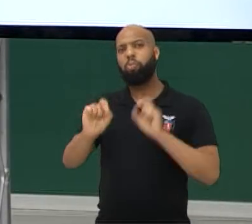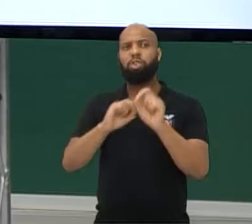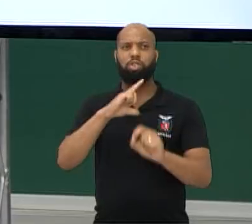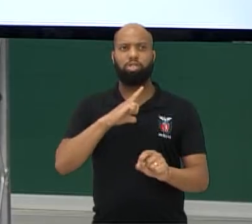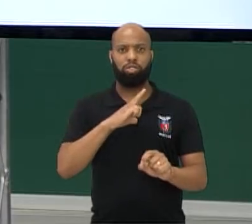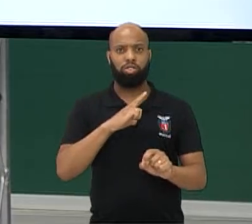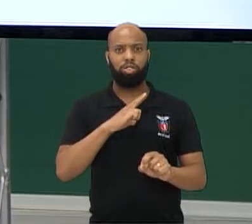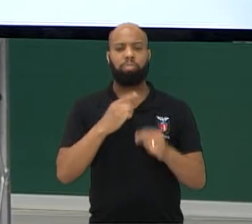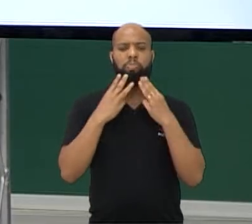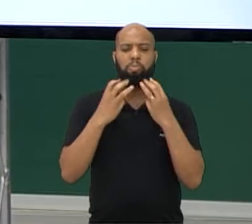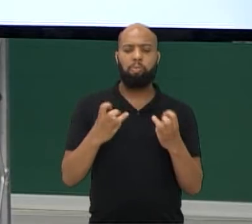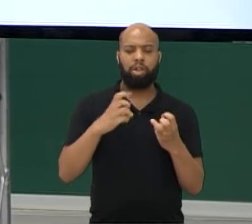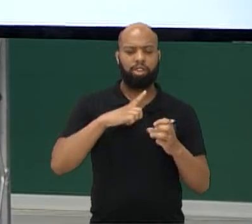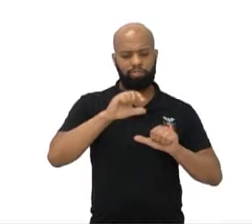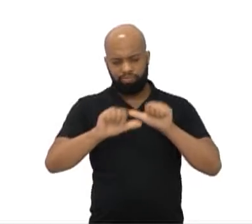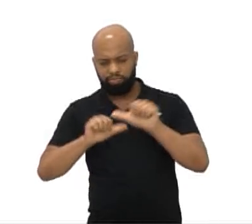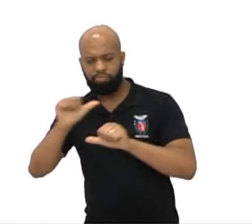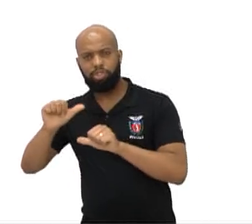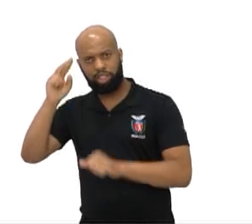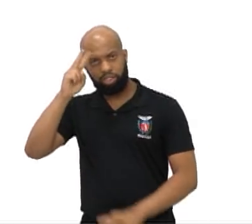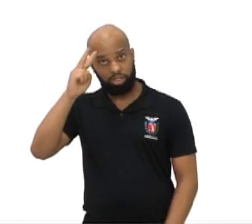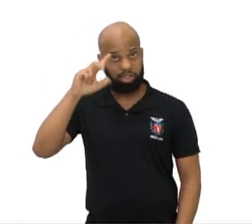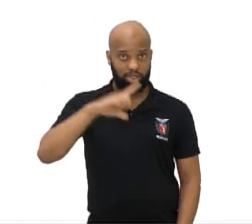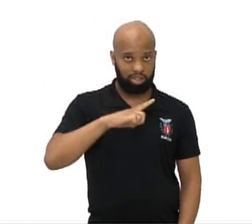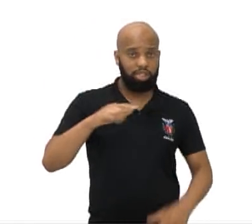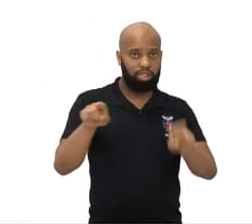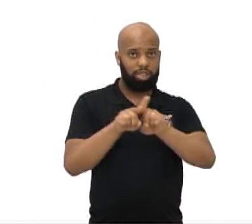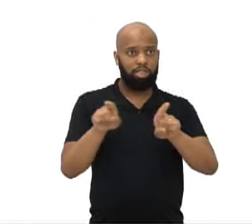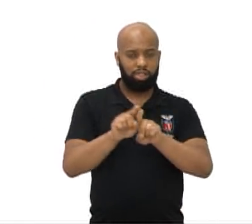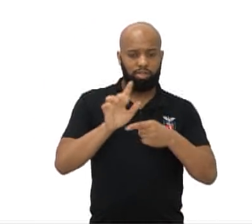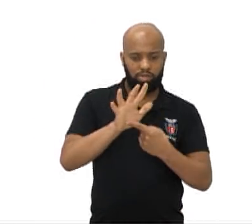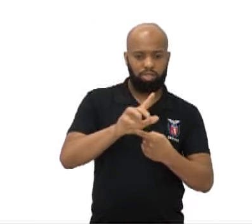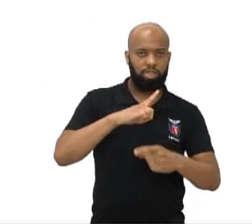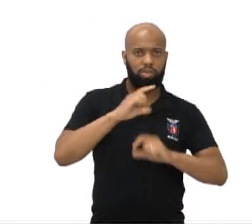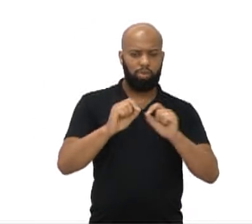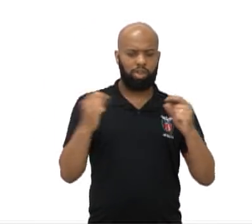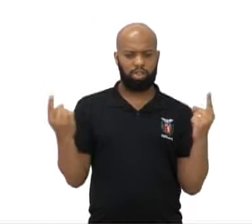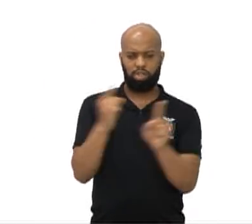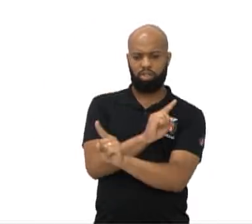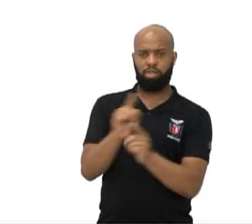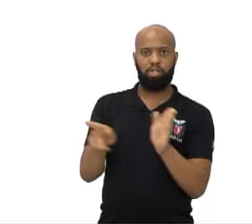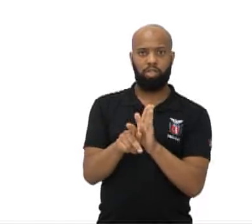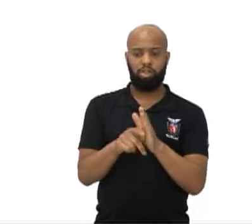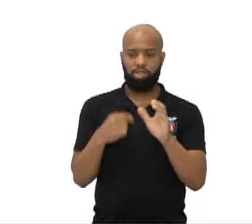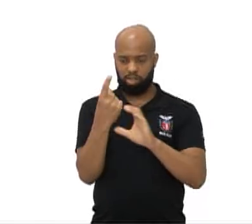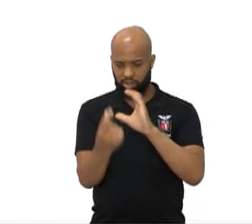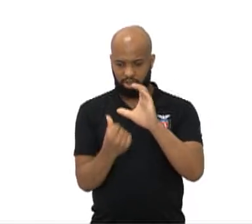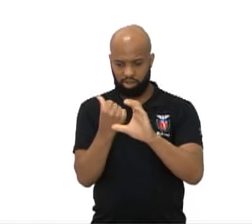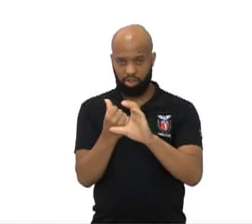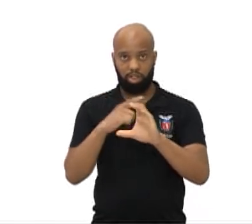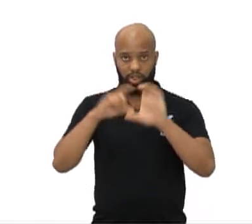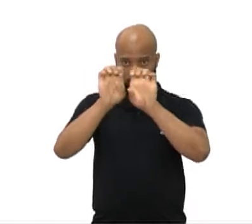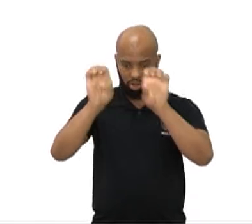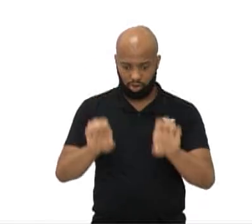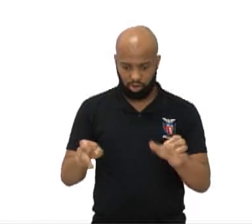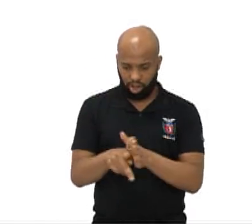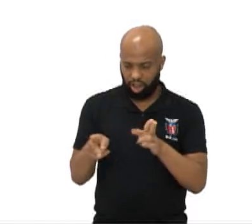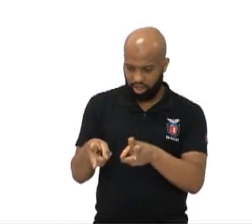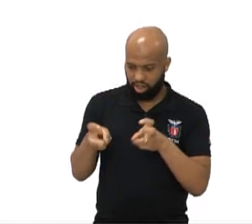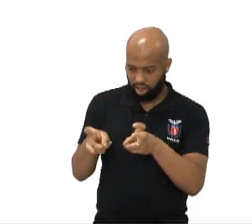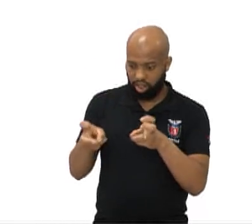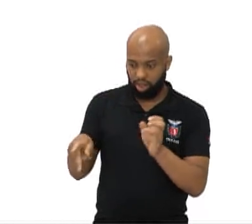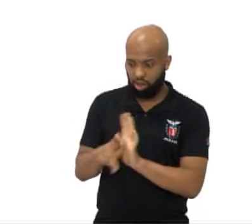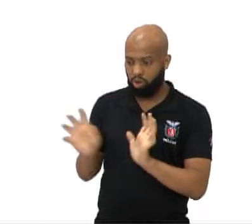que Marx observou as transformações históricas. Ele também demonstrou as contradições do capitalismo, estruturado pela exploração